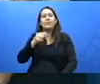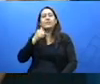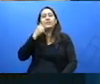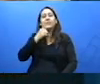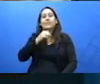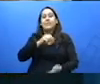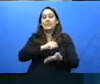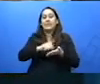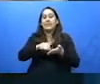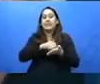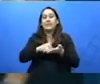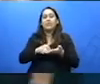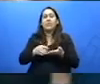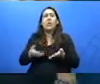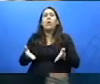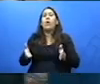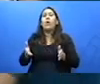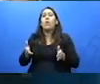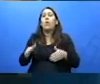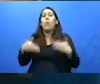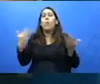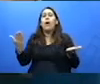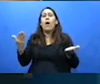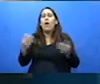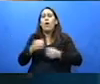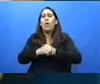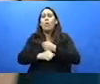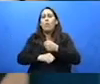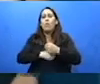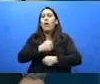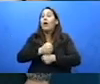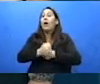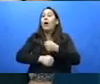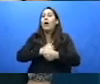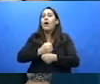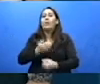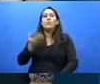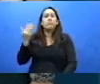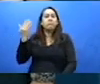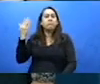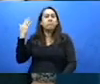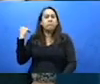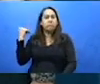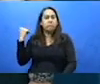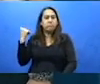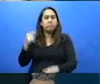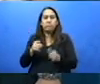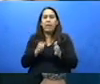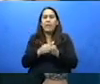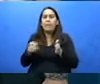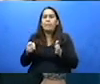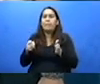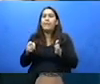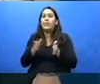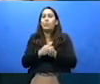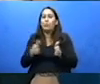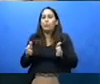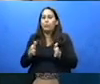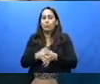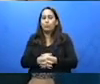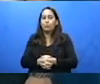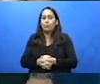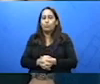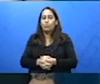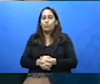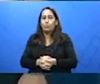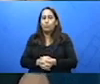fatos de qual época da vida dessa autora? Quando ela começa a falar da história, o que ela falou bastante?